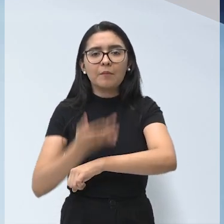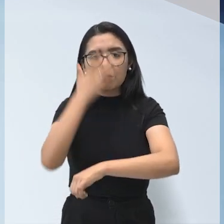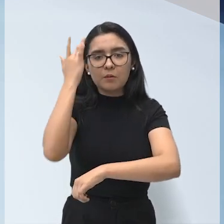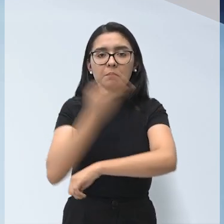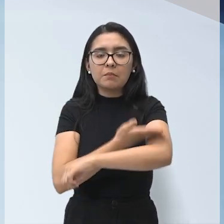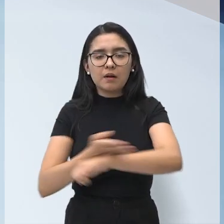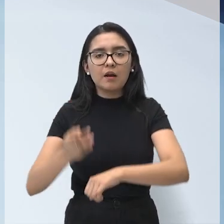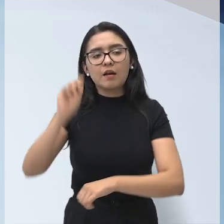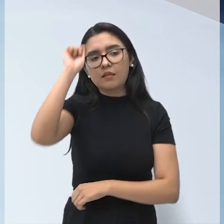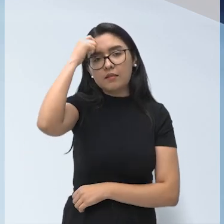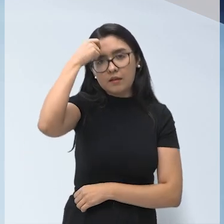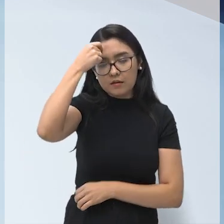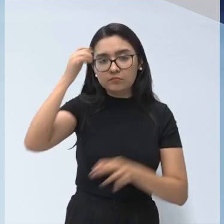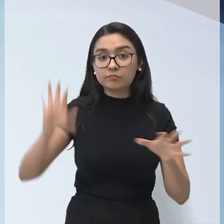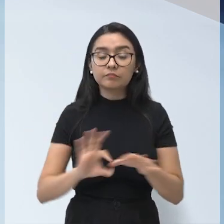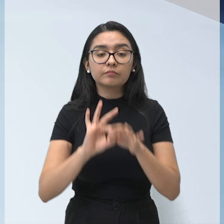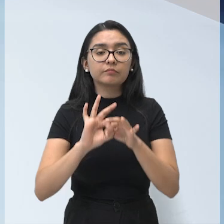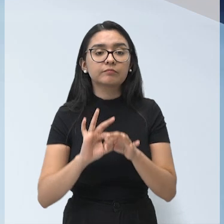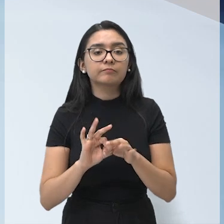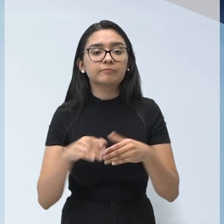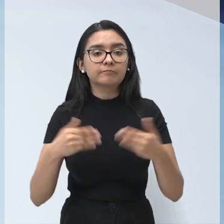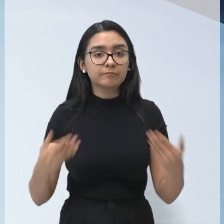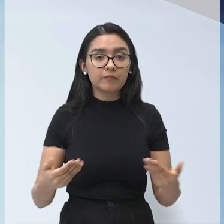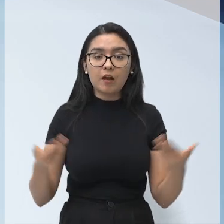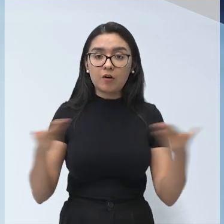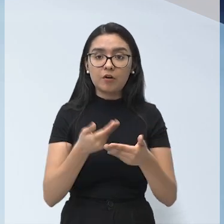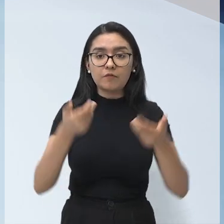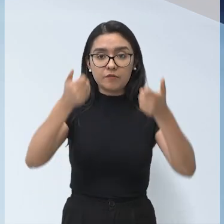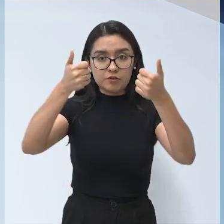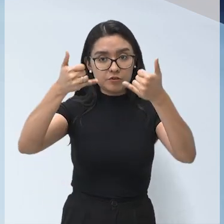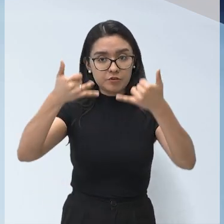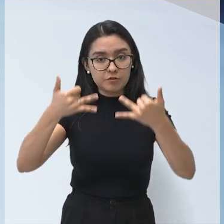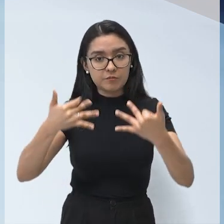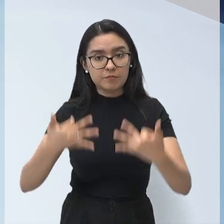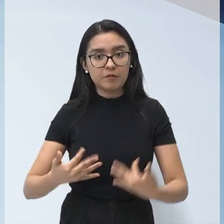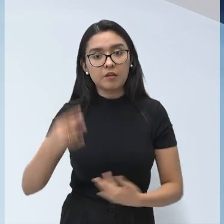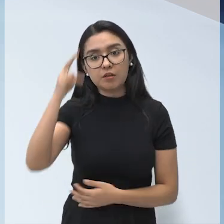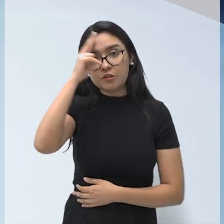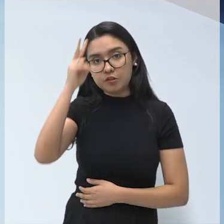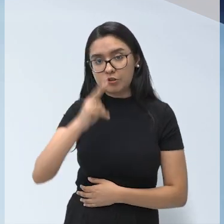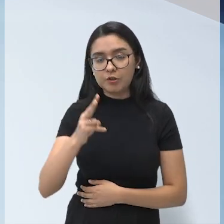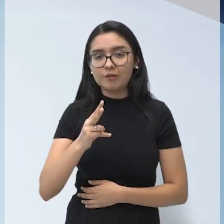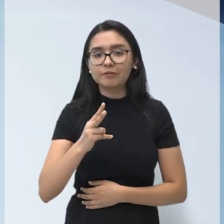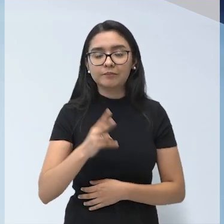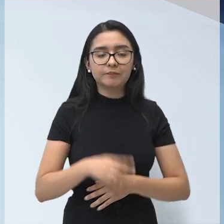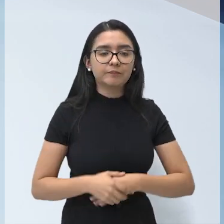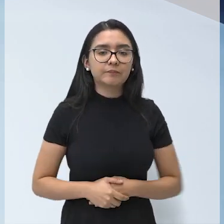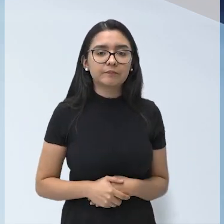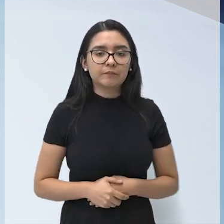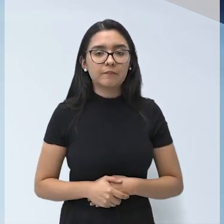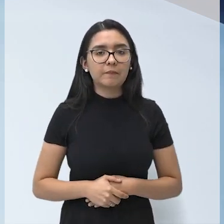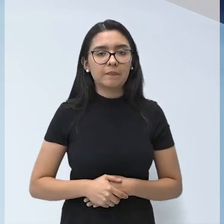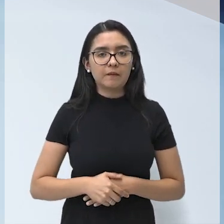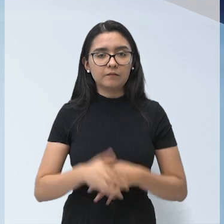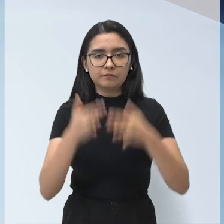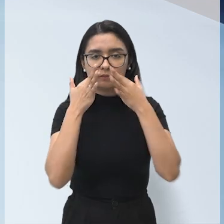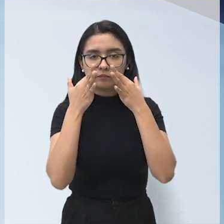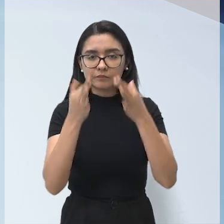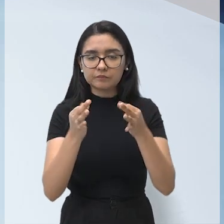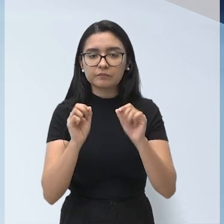lá. Tarracá vamos contar um pouquinho da sua história? Deixa eu lembrar um pouco da história, primeiramente, para vocês. Então, observem